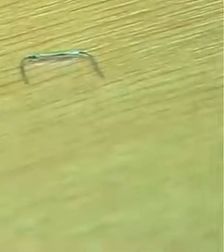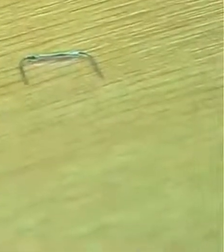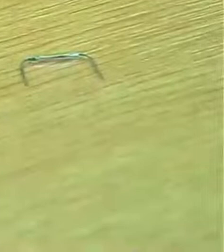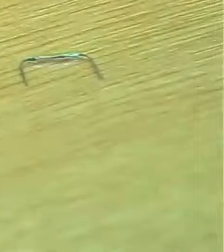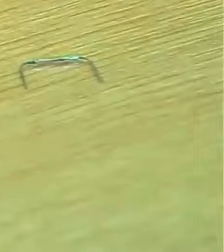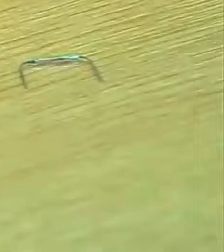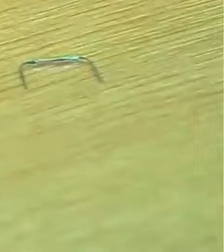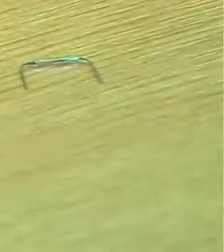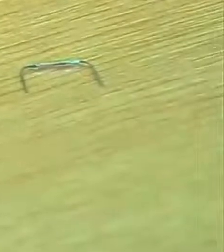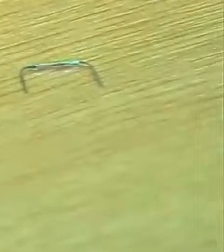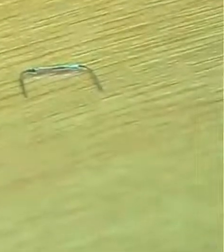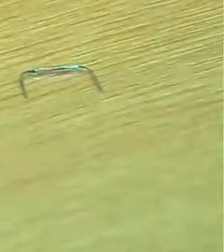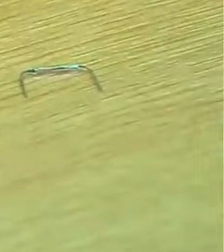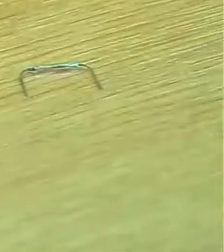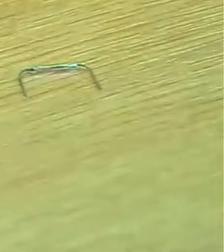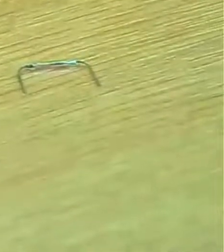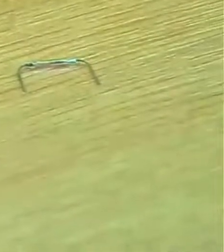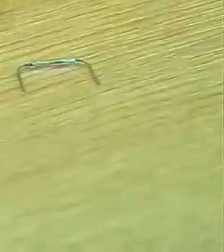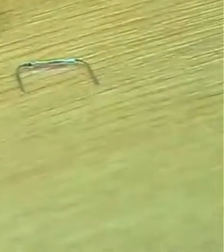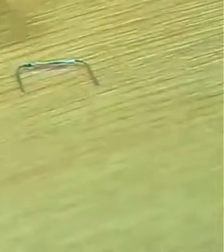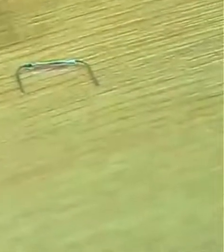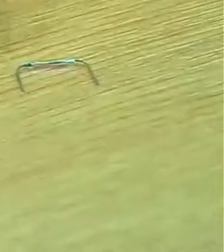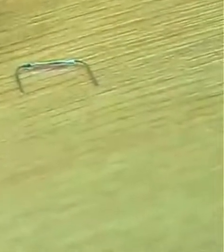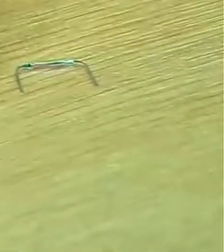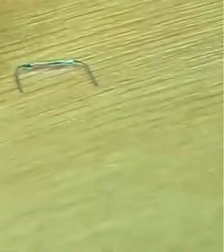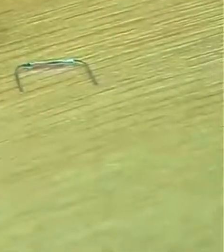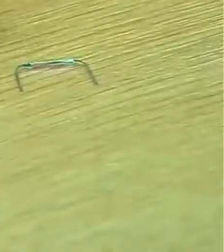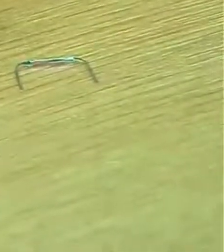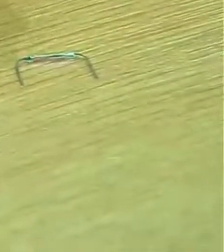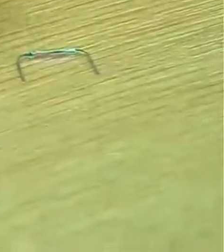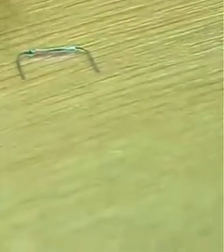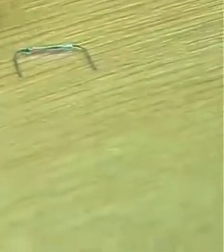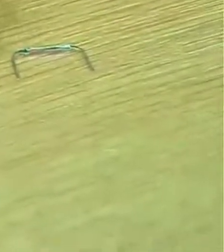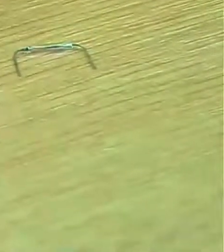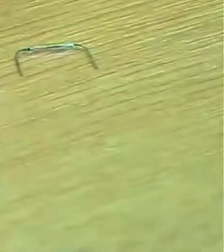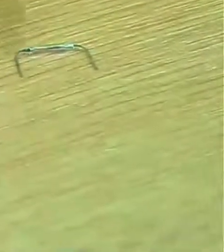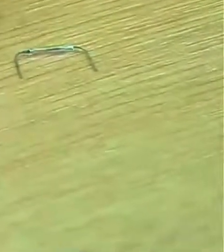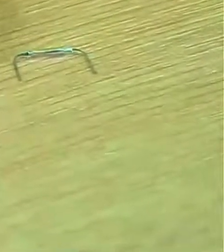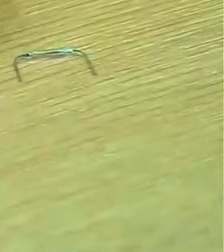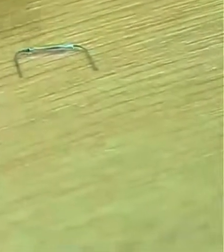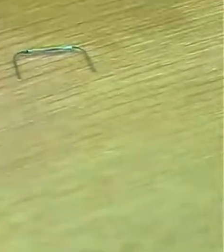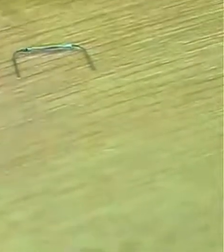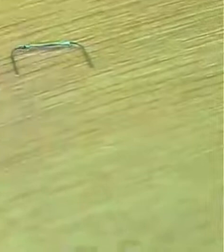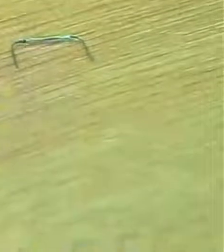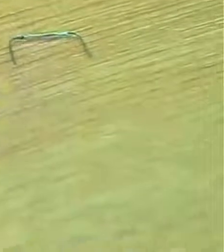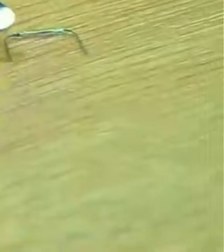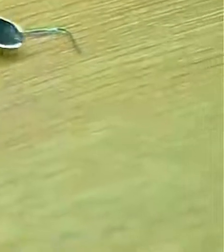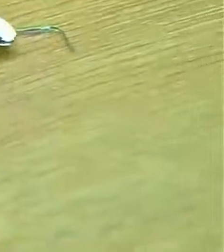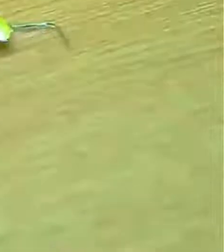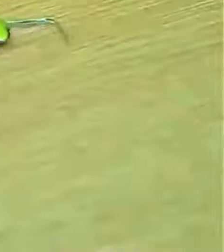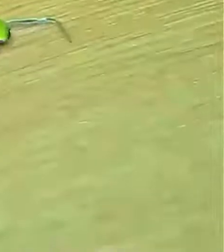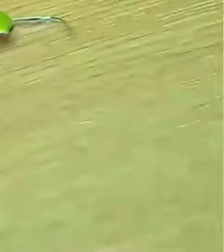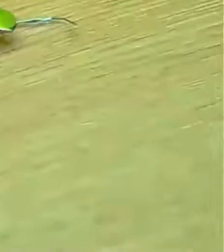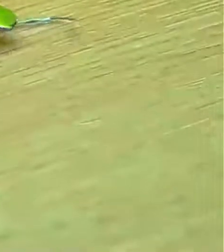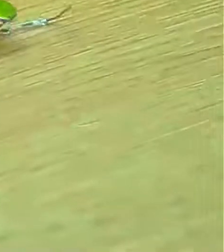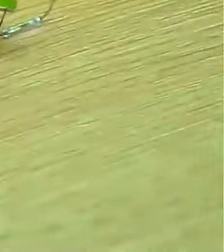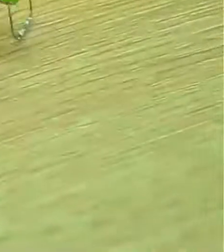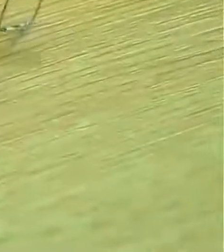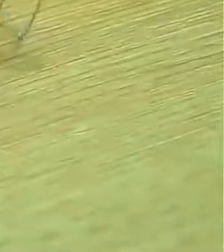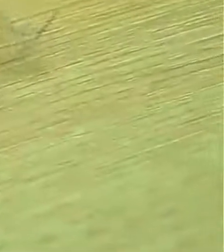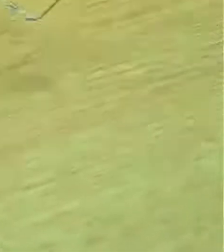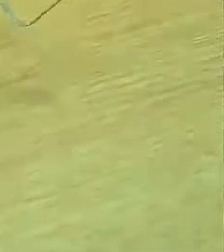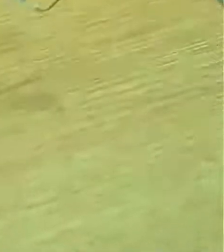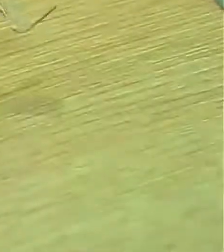em contato com o ímã, ele também pode ser imantado e ter propriedades magnéticas. Olha só, tá aqui, vou pegar um objeto qualquer,